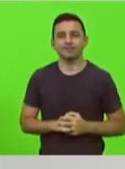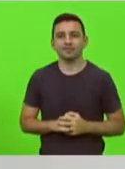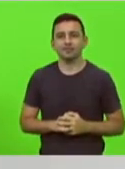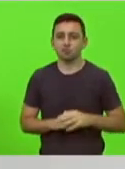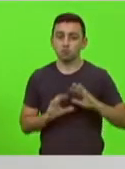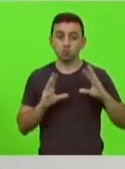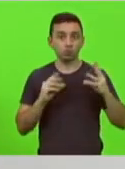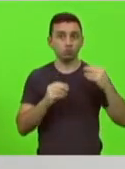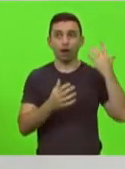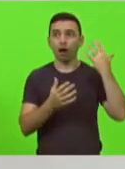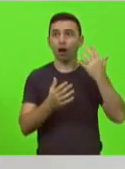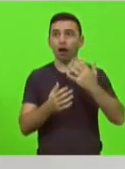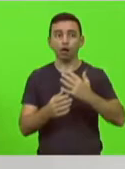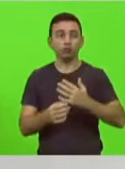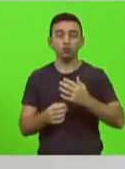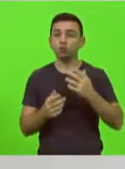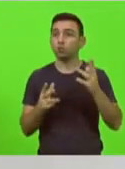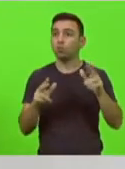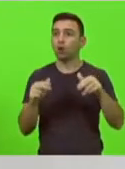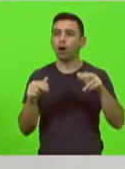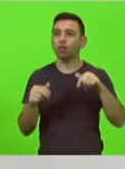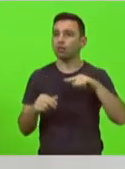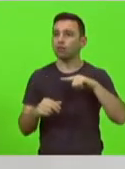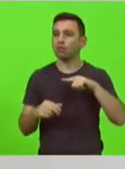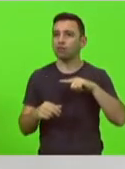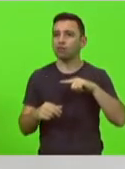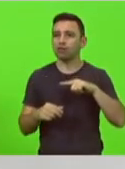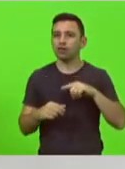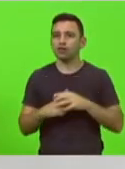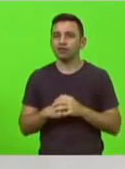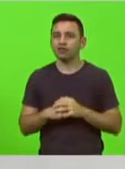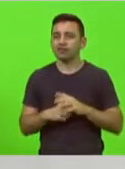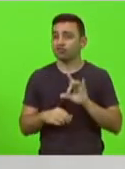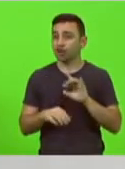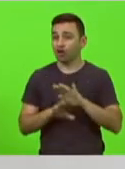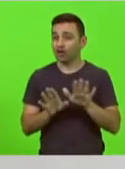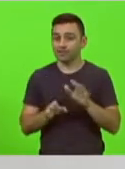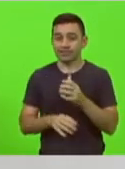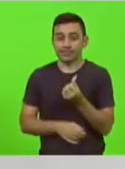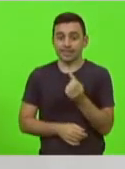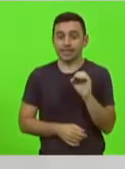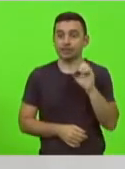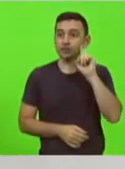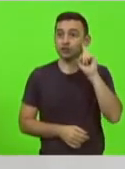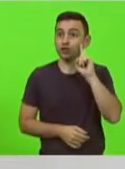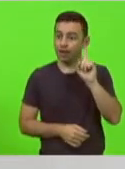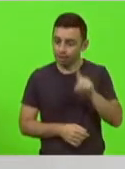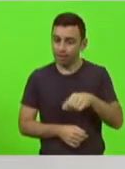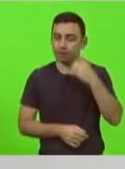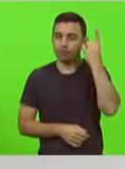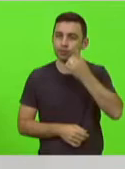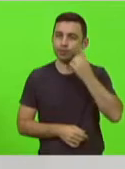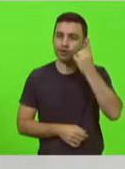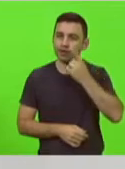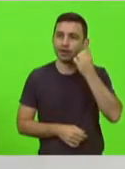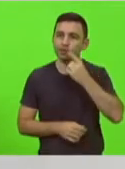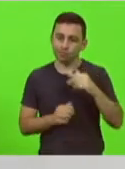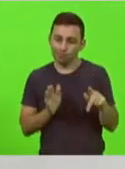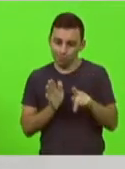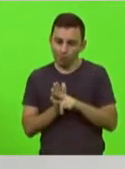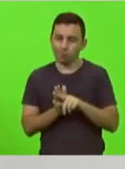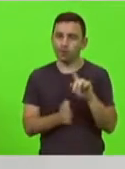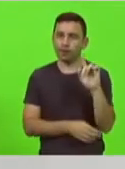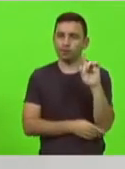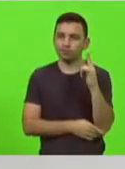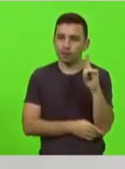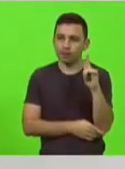história, nunca teve, nem que seja por 60 dias, mas vai ser o deputado de Gaspar,